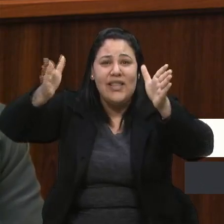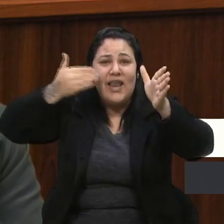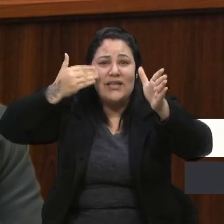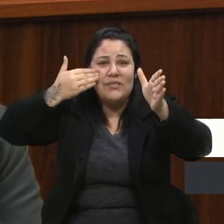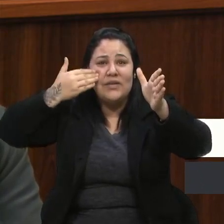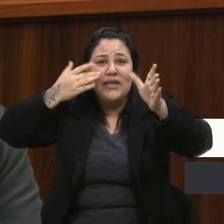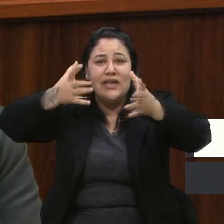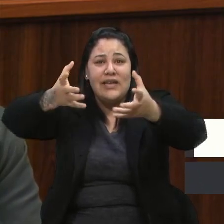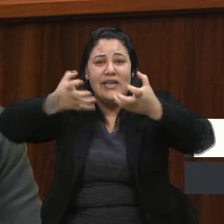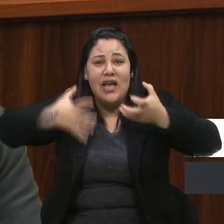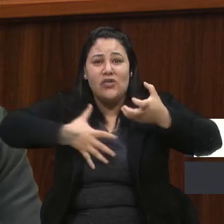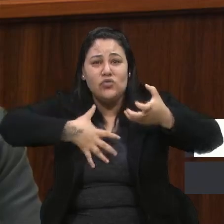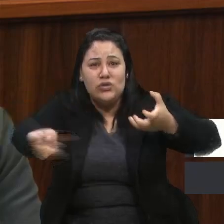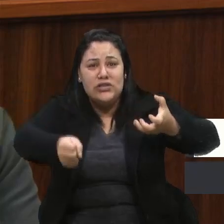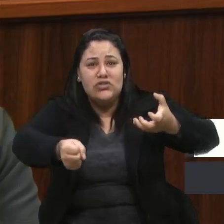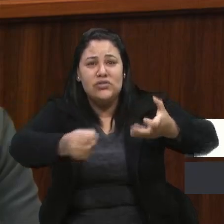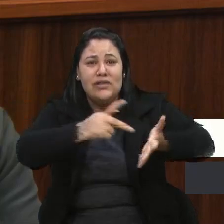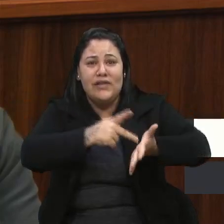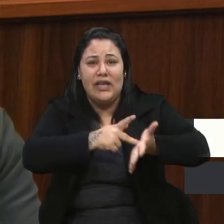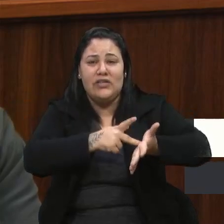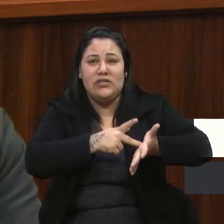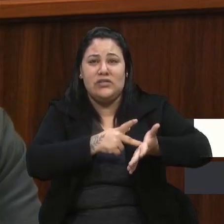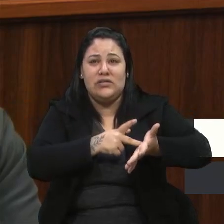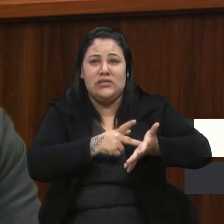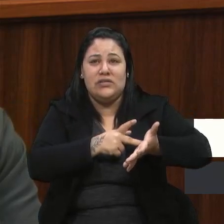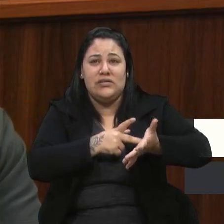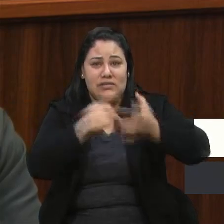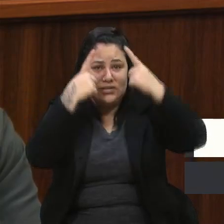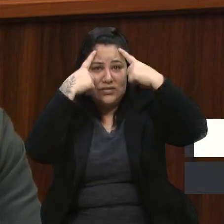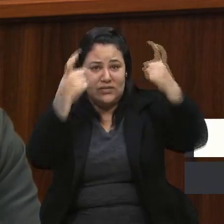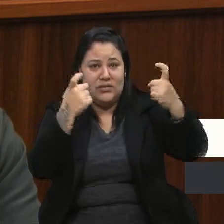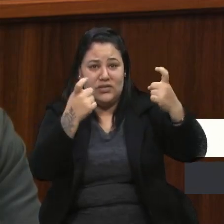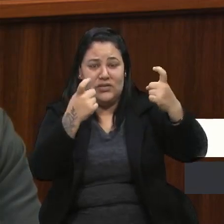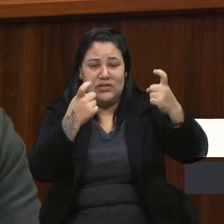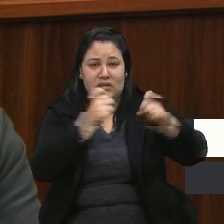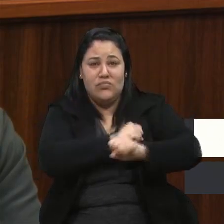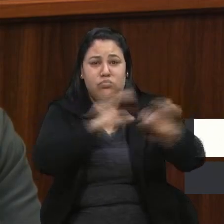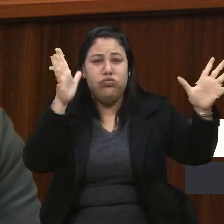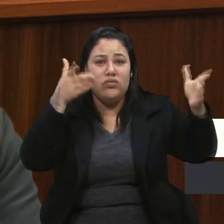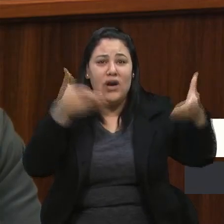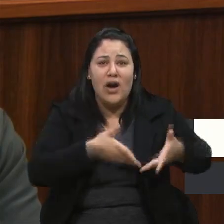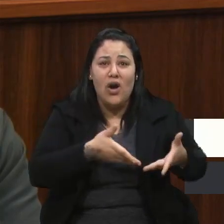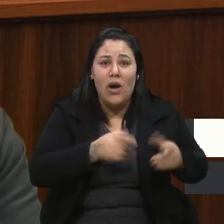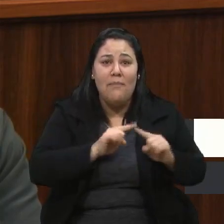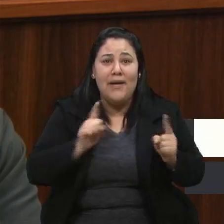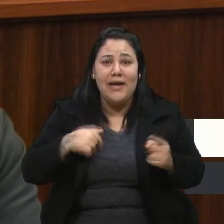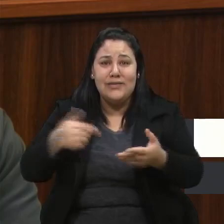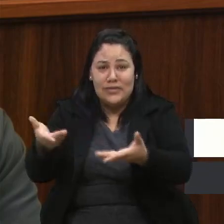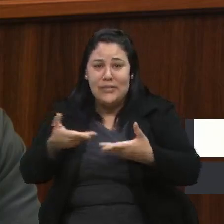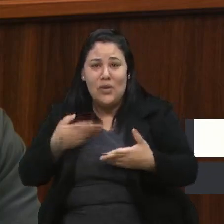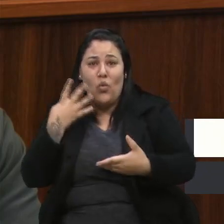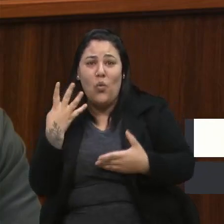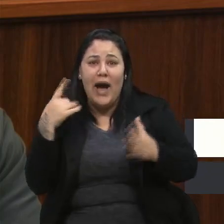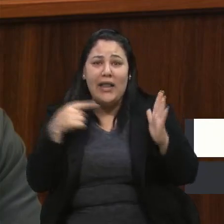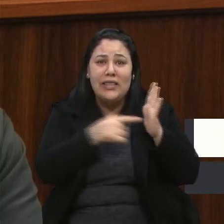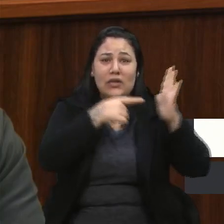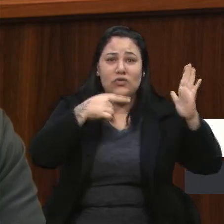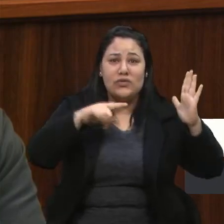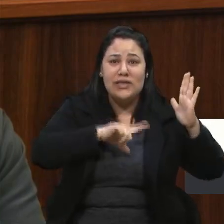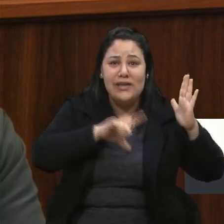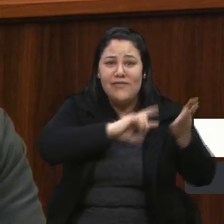gente, essa questão da violência estourou agora no STER, mas eu recebi 4 denúncias, tem no